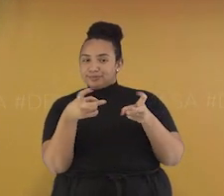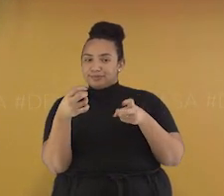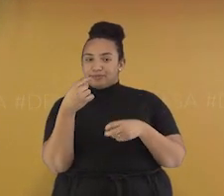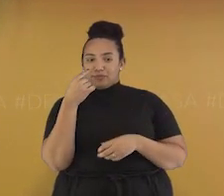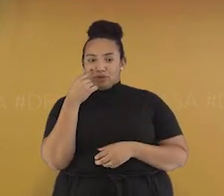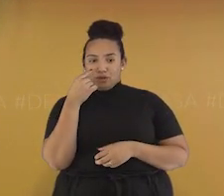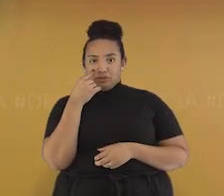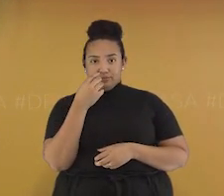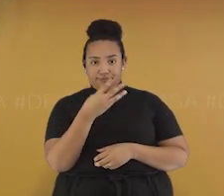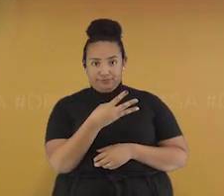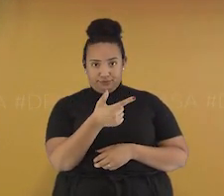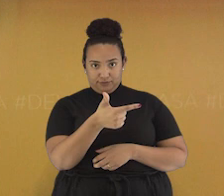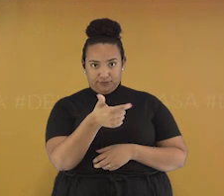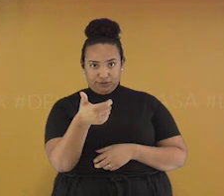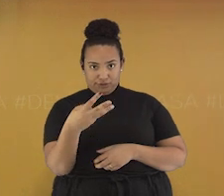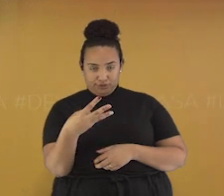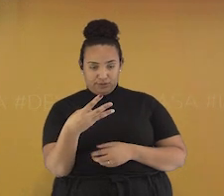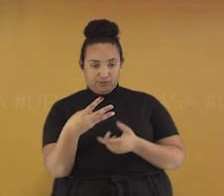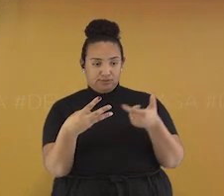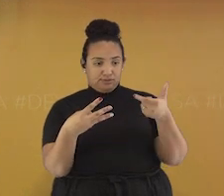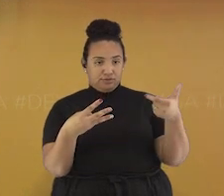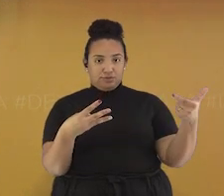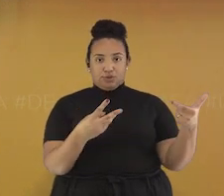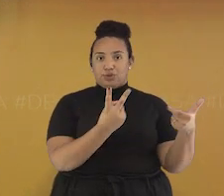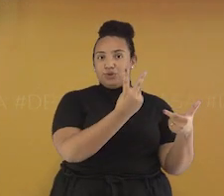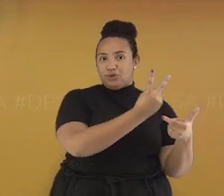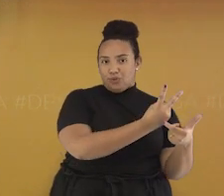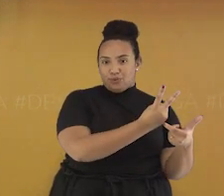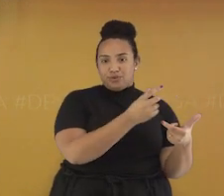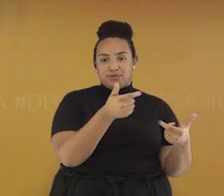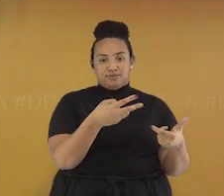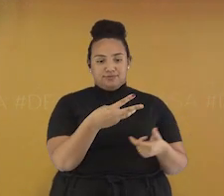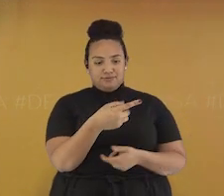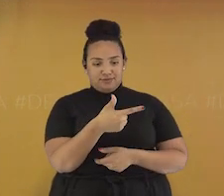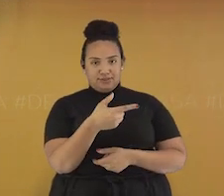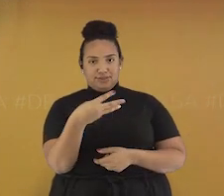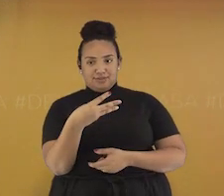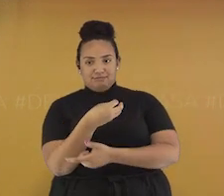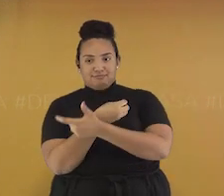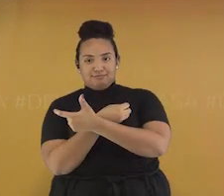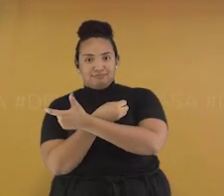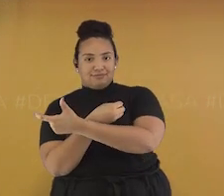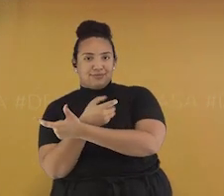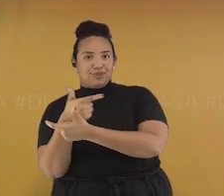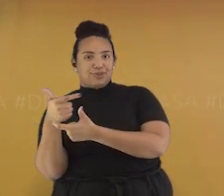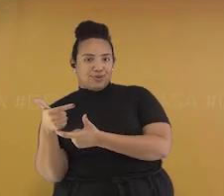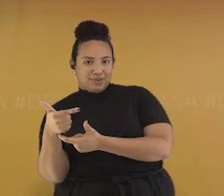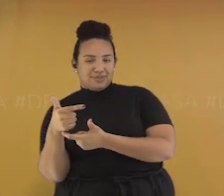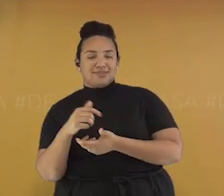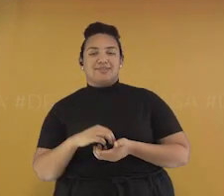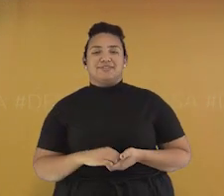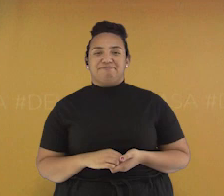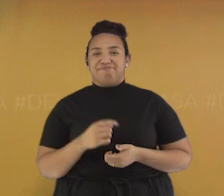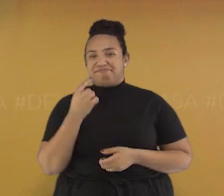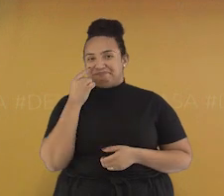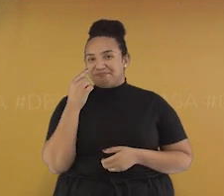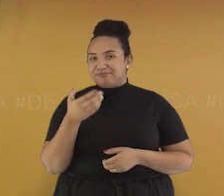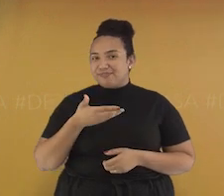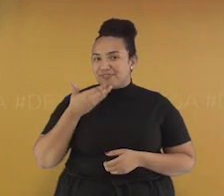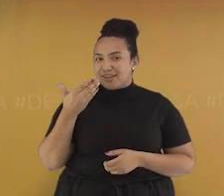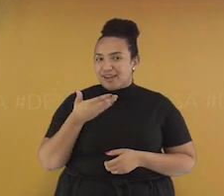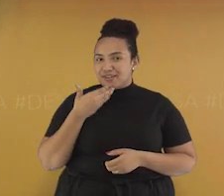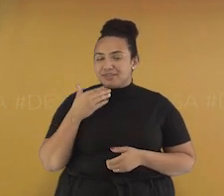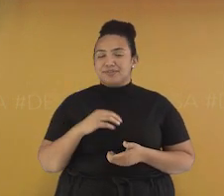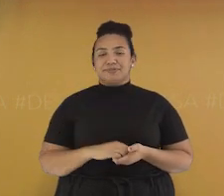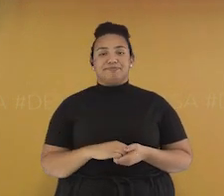Você pode perceber que existem dois valores antes e dois valores depois do 23.